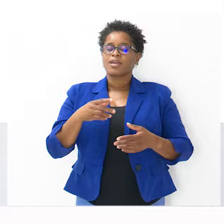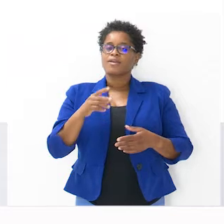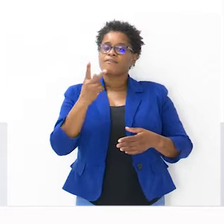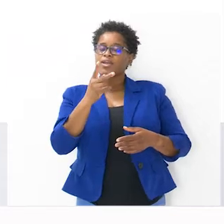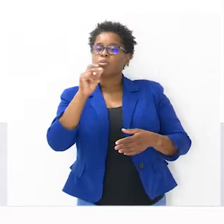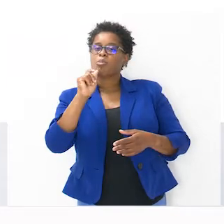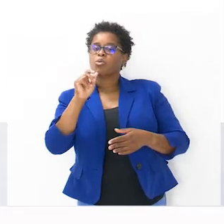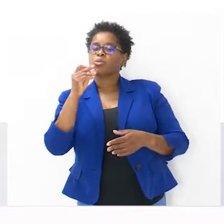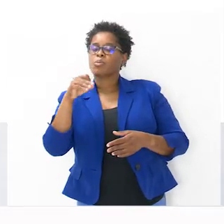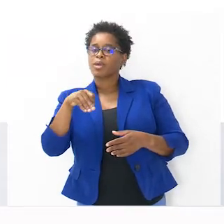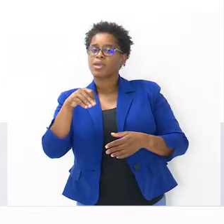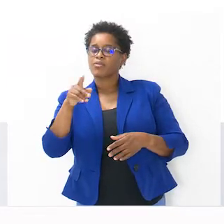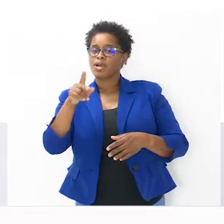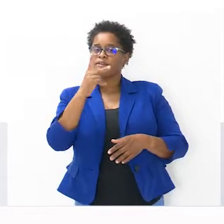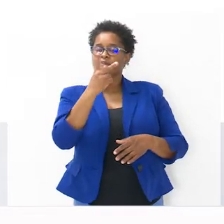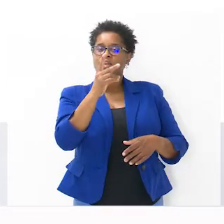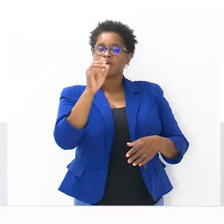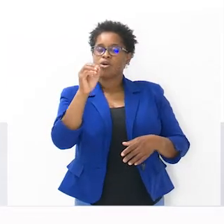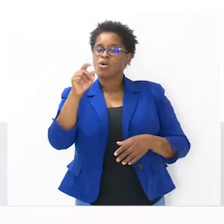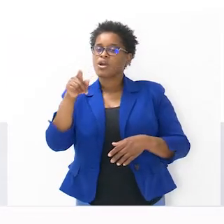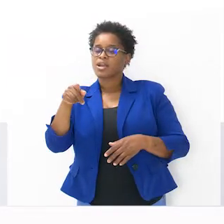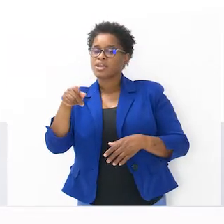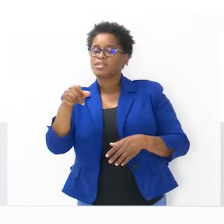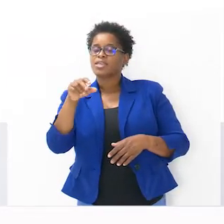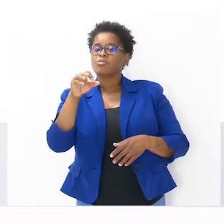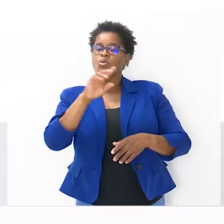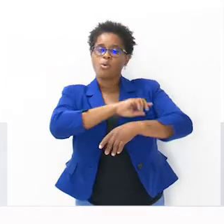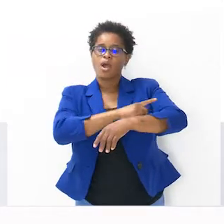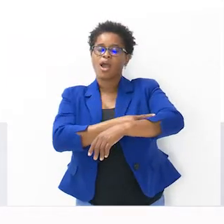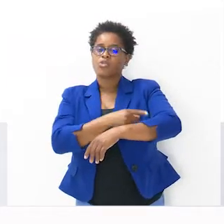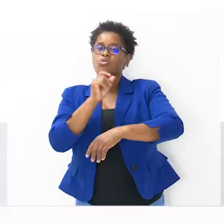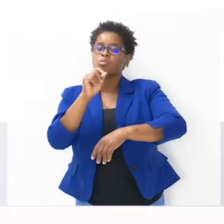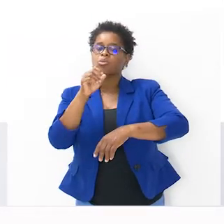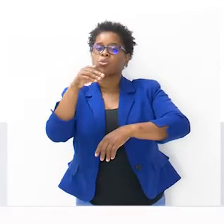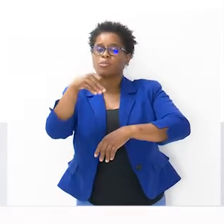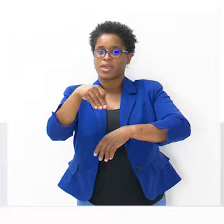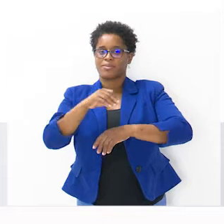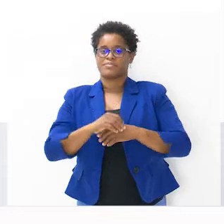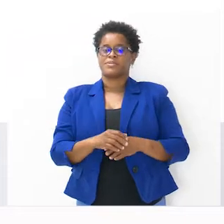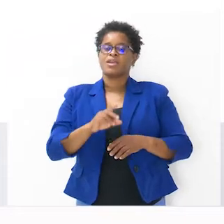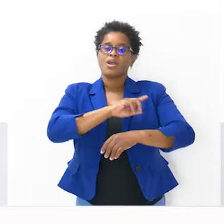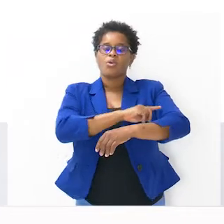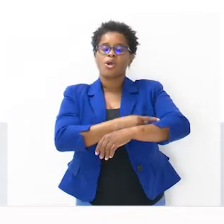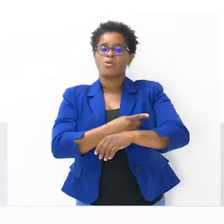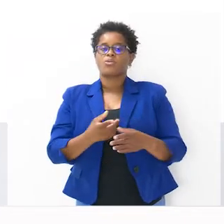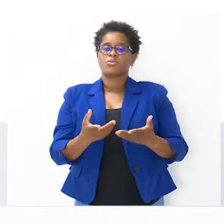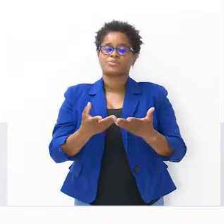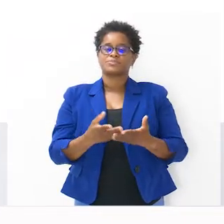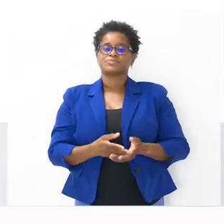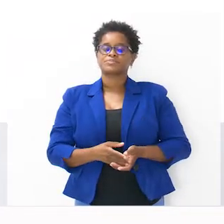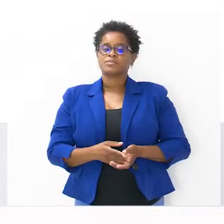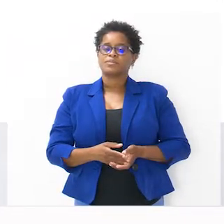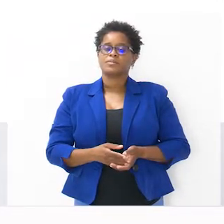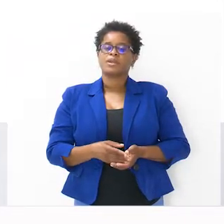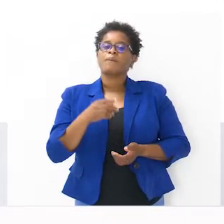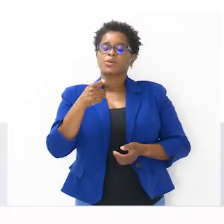no ponto P. Aqui é V, O, então temos aqui o ângulo com vértice no ponto P. É o ângulo, muito